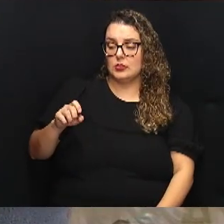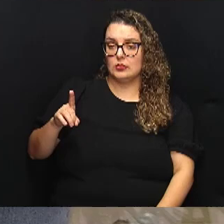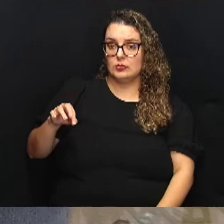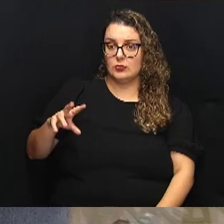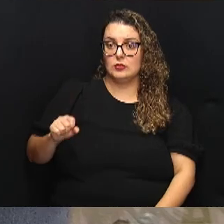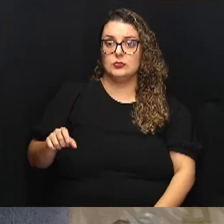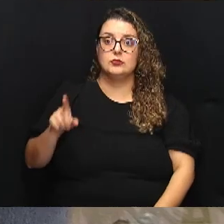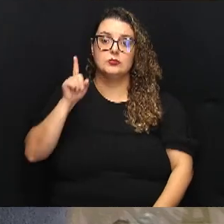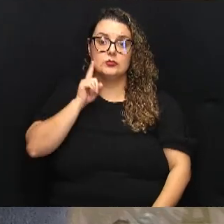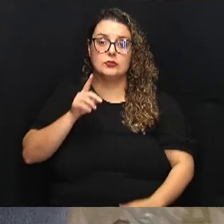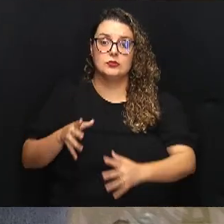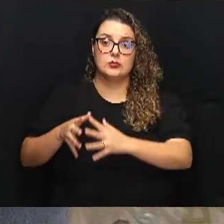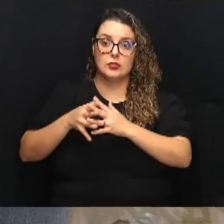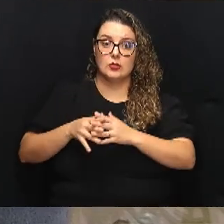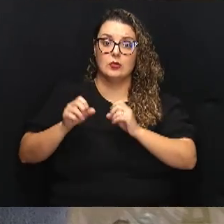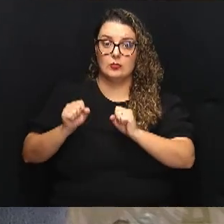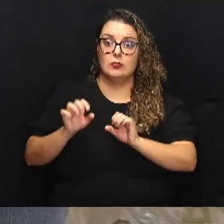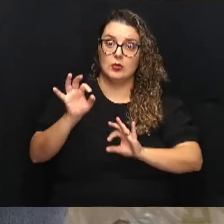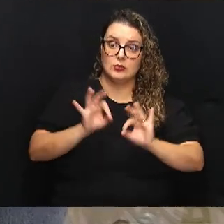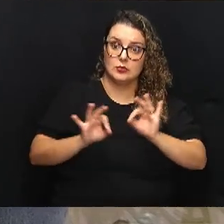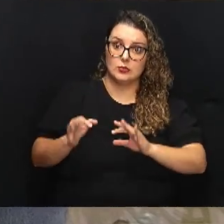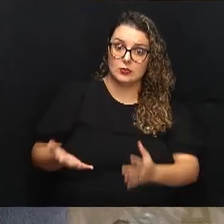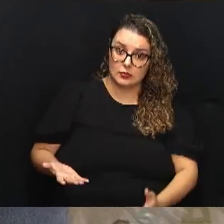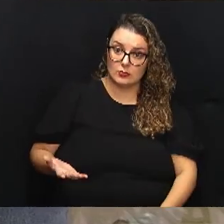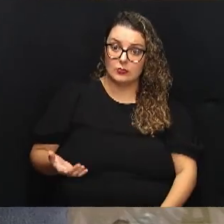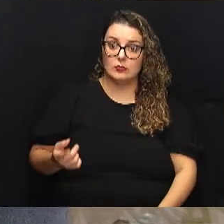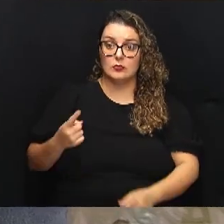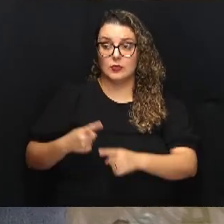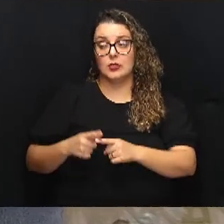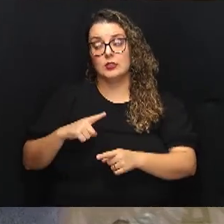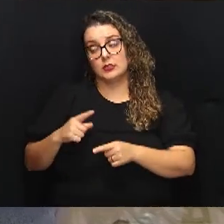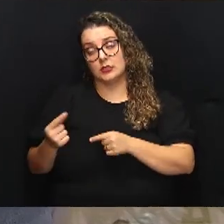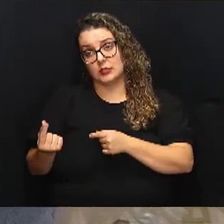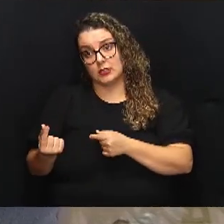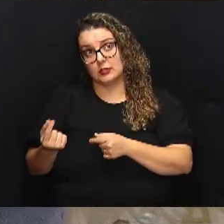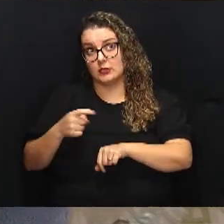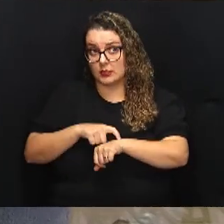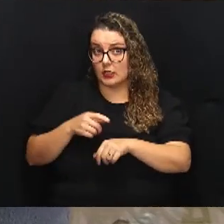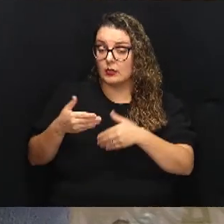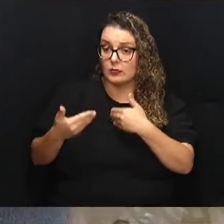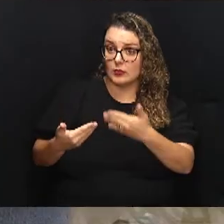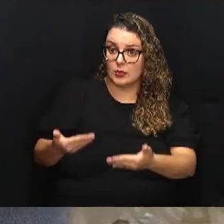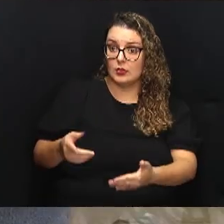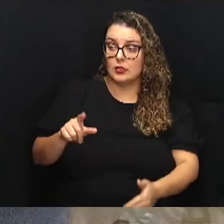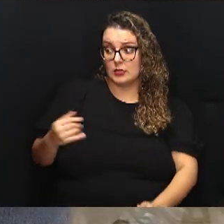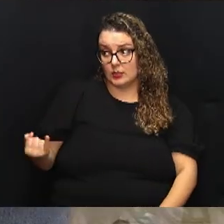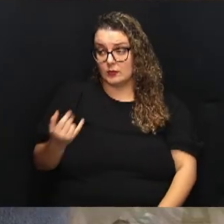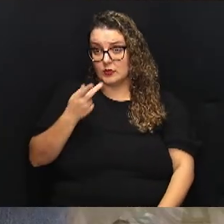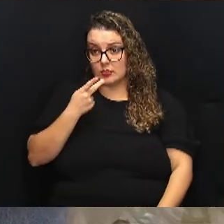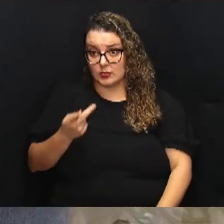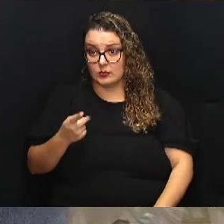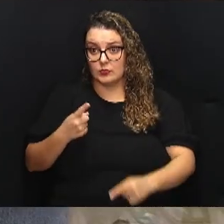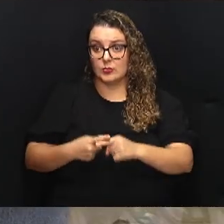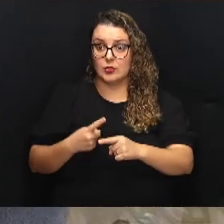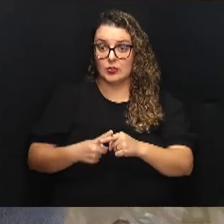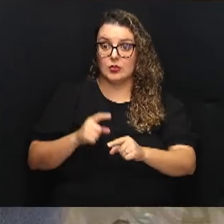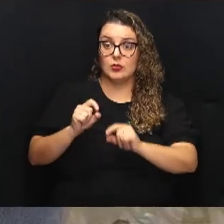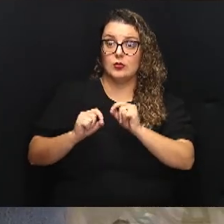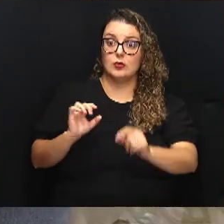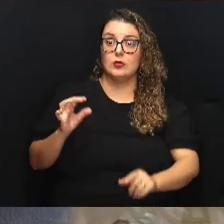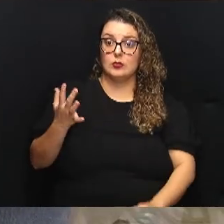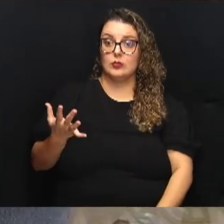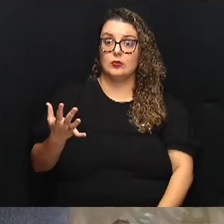Unidos possam se preparar, porque leva tempo. Aliás, isso é importante a gente dizer, porque o que aconteceu?